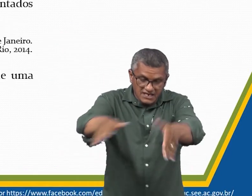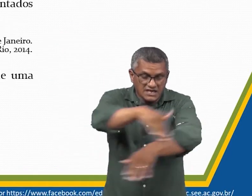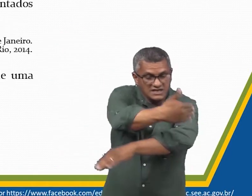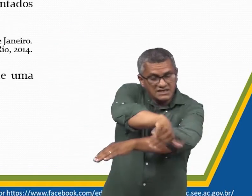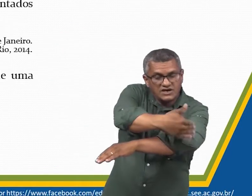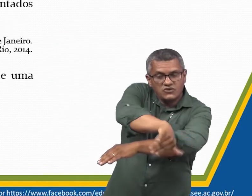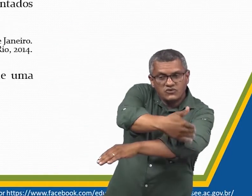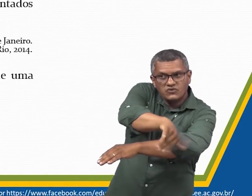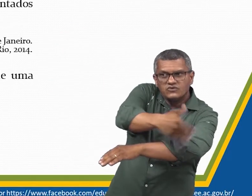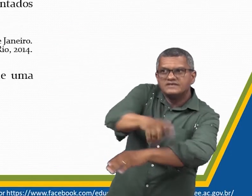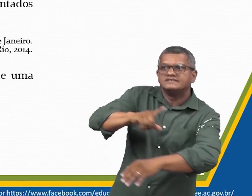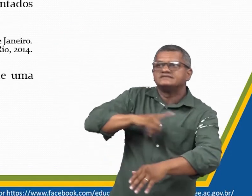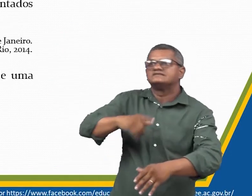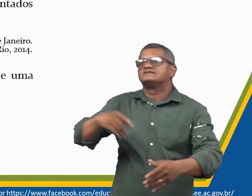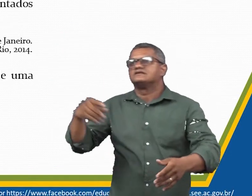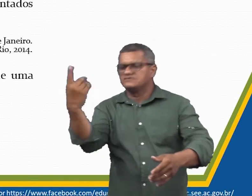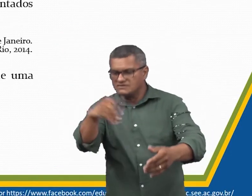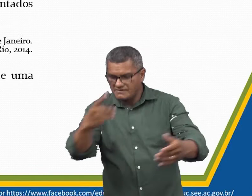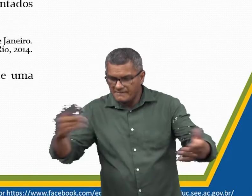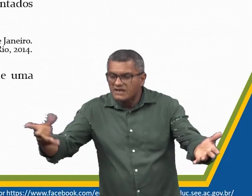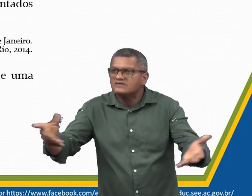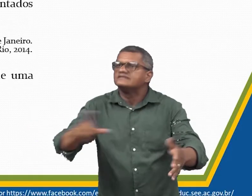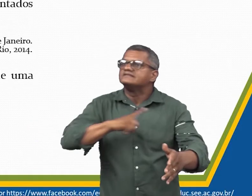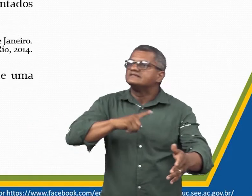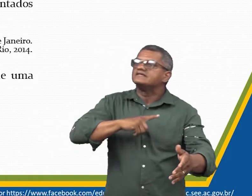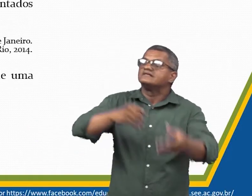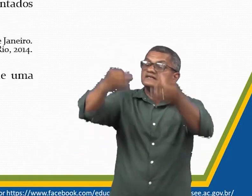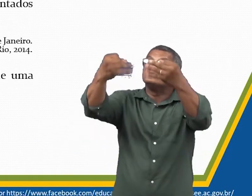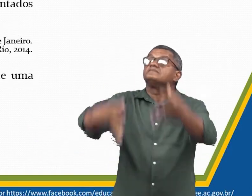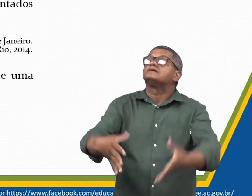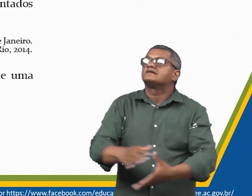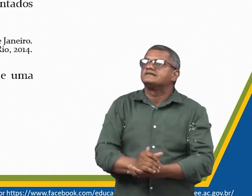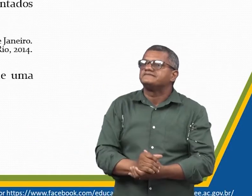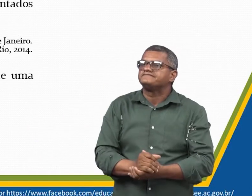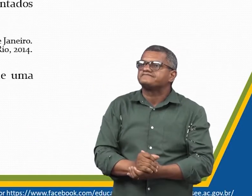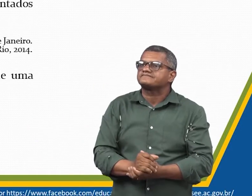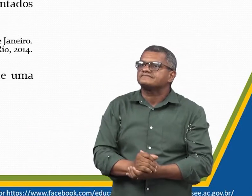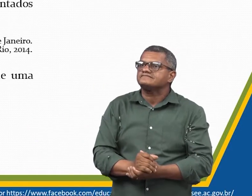É na rua, na via pública, que tiveram lugar mais